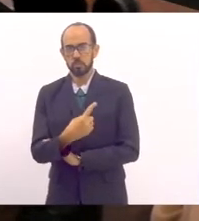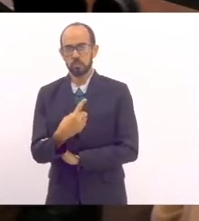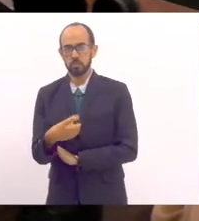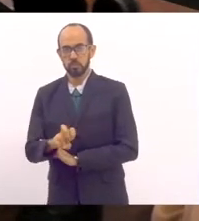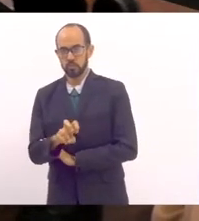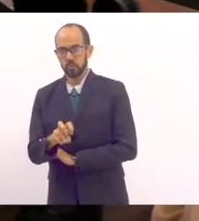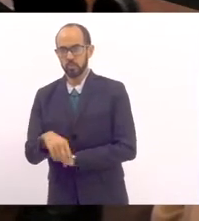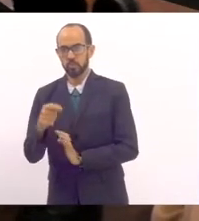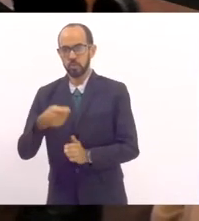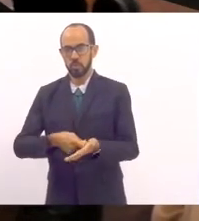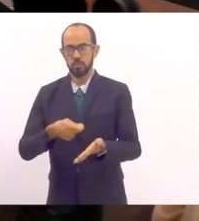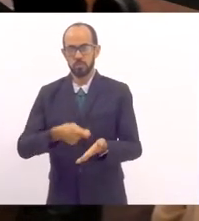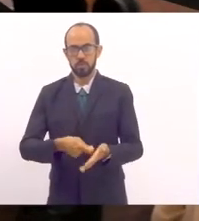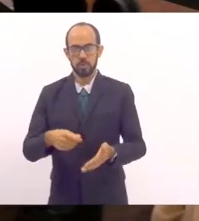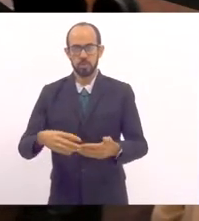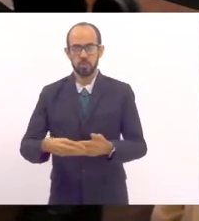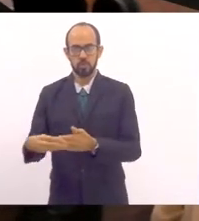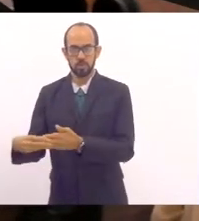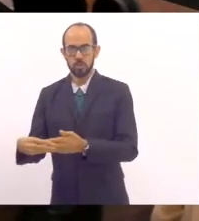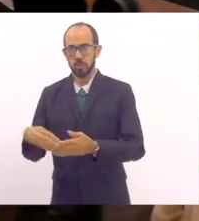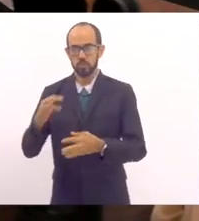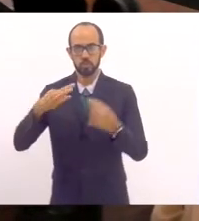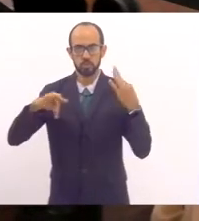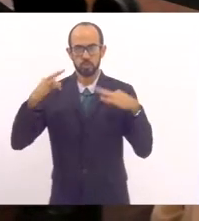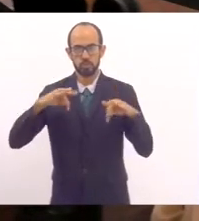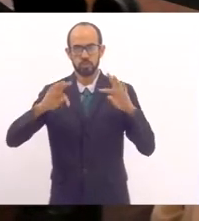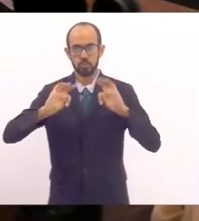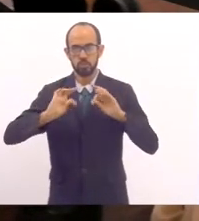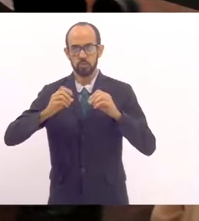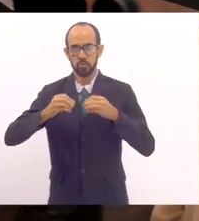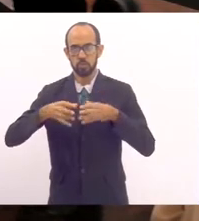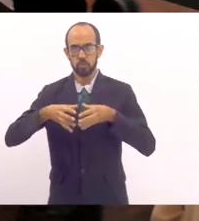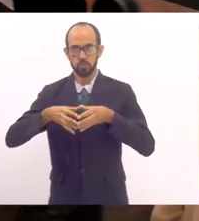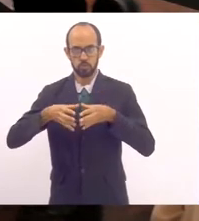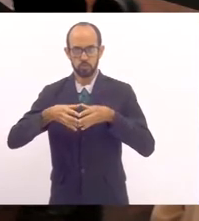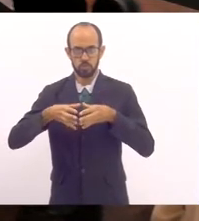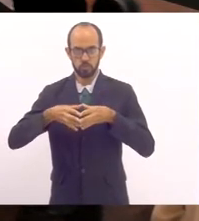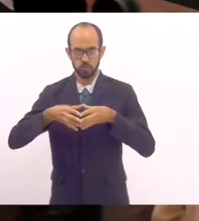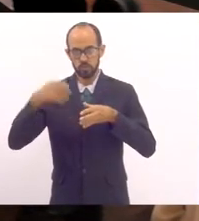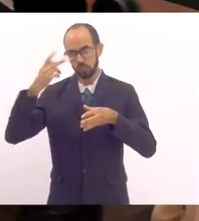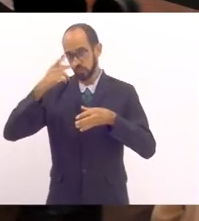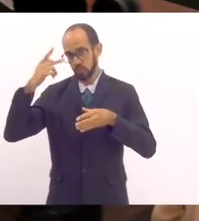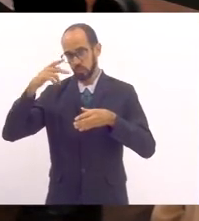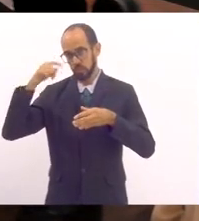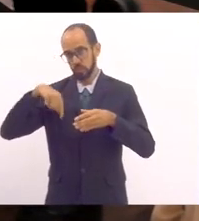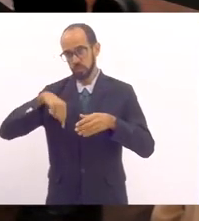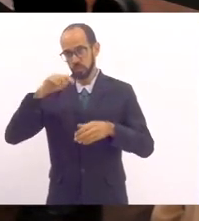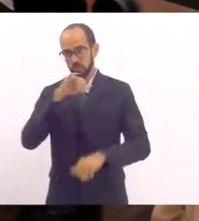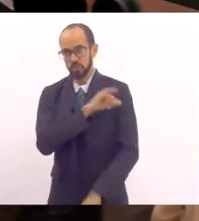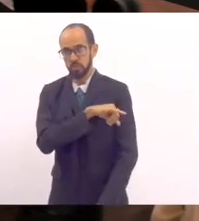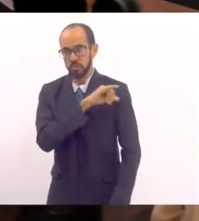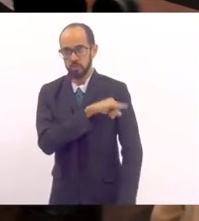presença de um guia de turismo em todas as excursões no estado do Rio de Janeiro. A lei